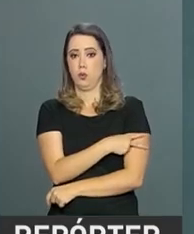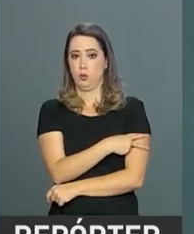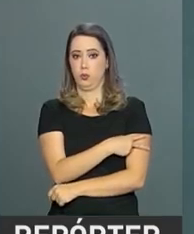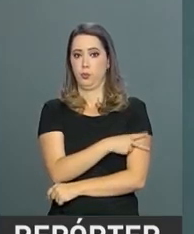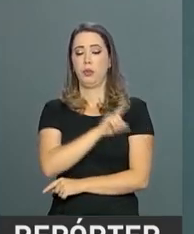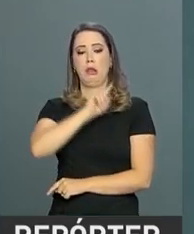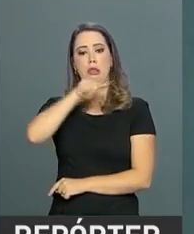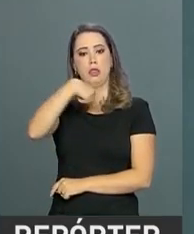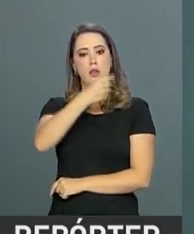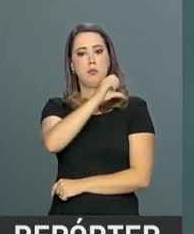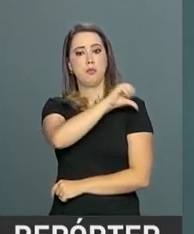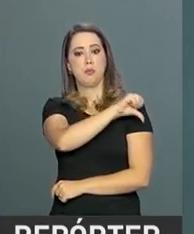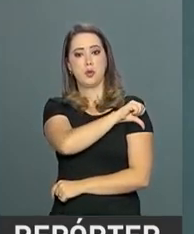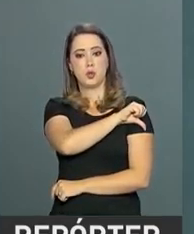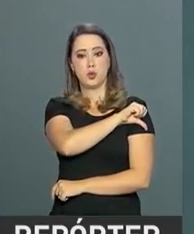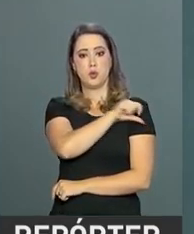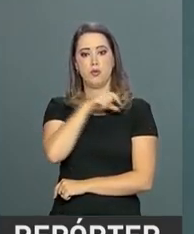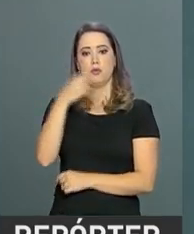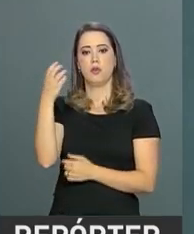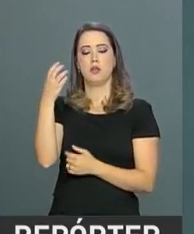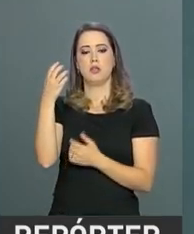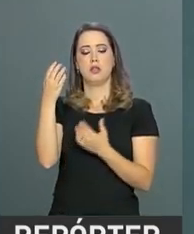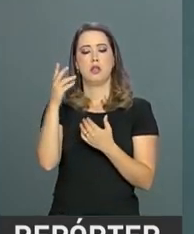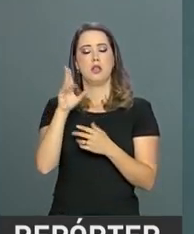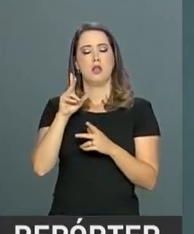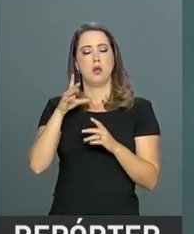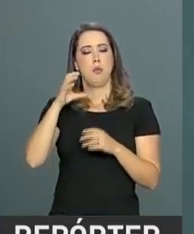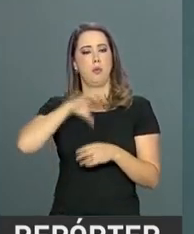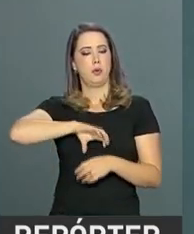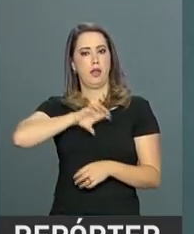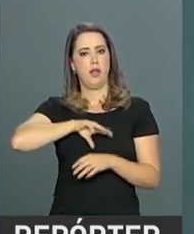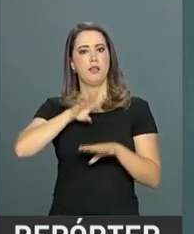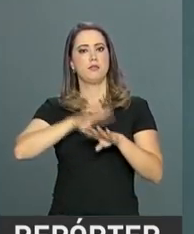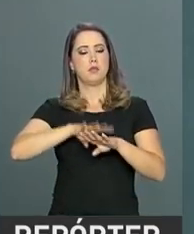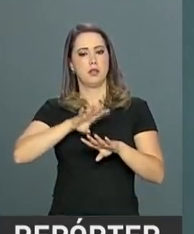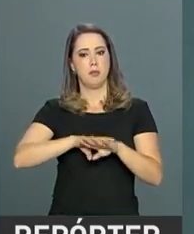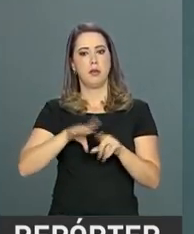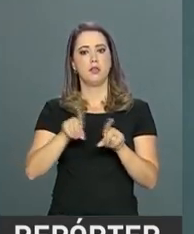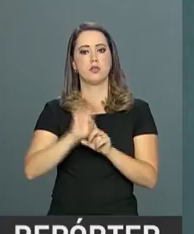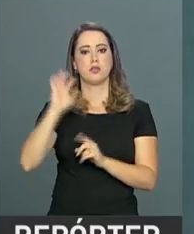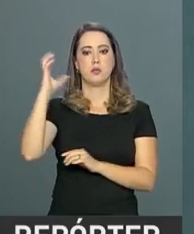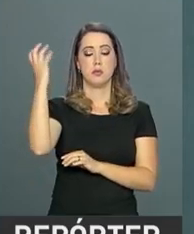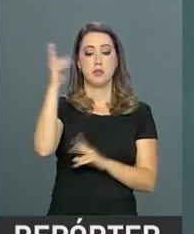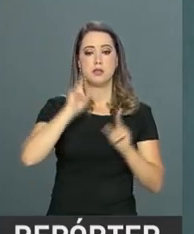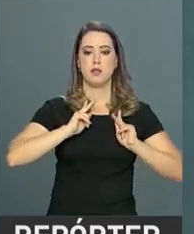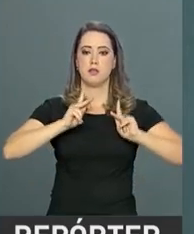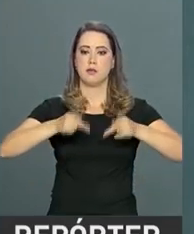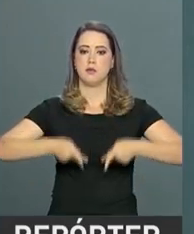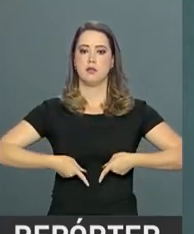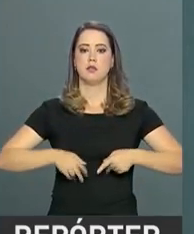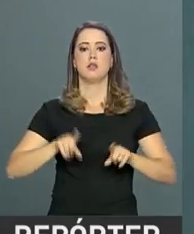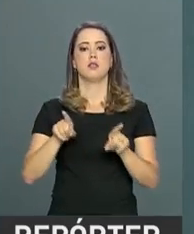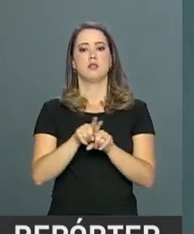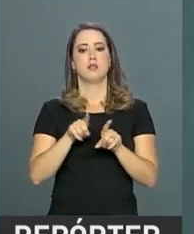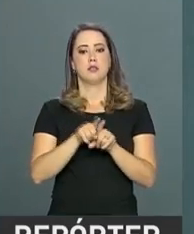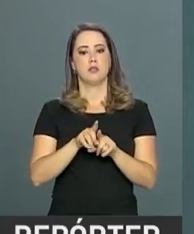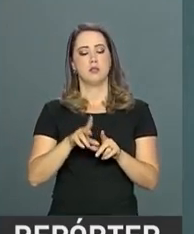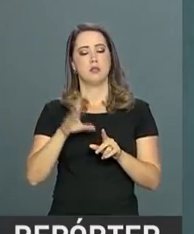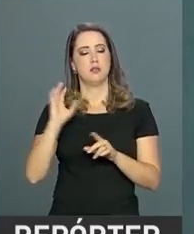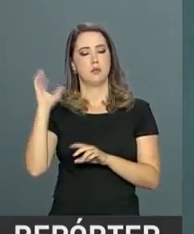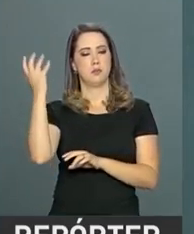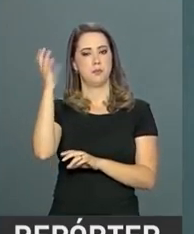teste de língua portuguesa e matemática foram incluídas as disciplinas de ciências humanas e Ciências da